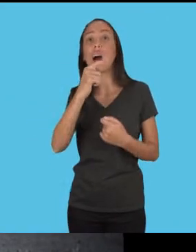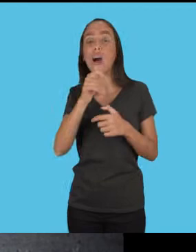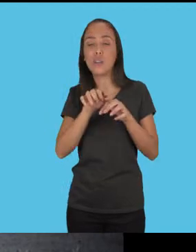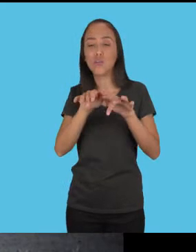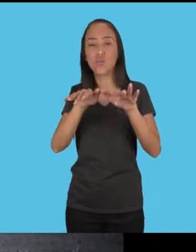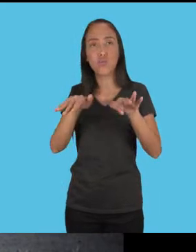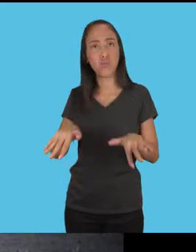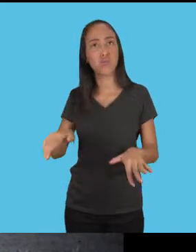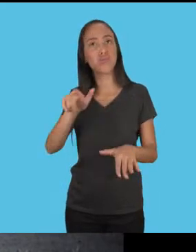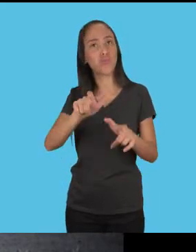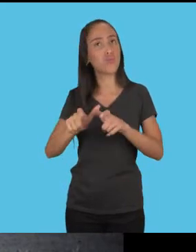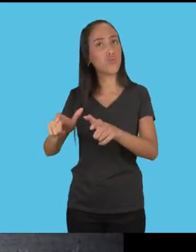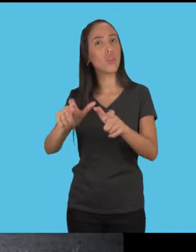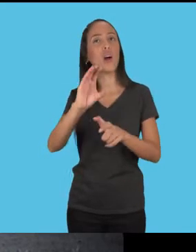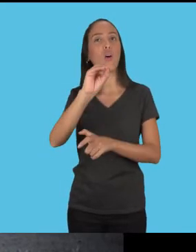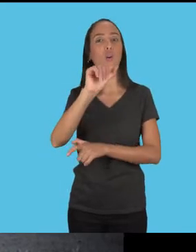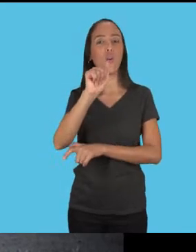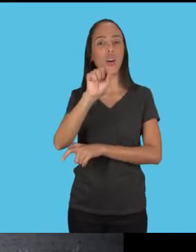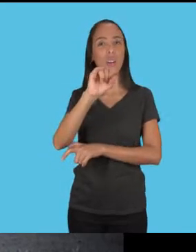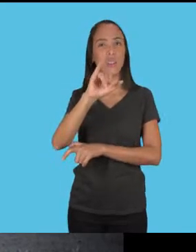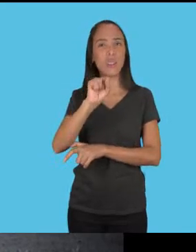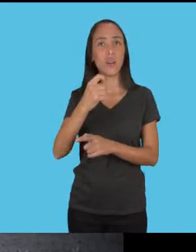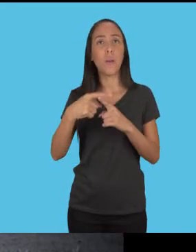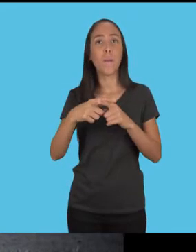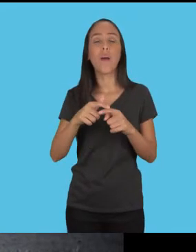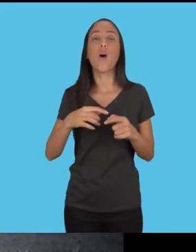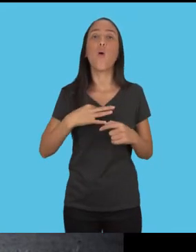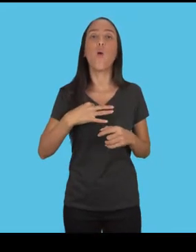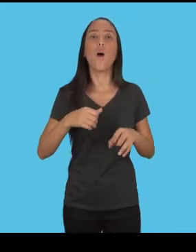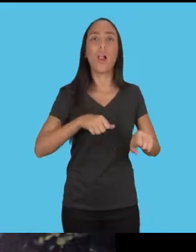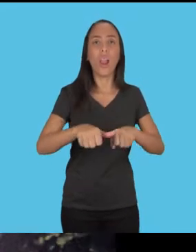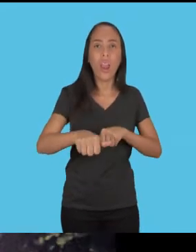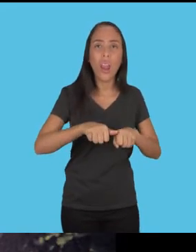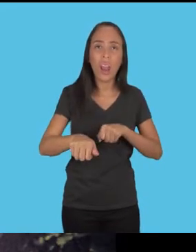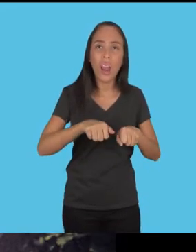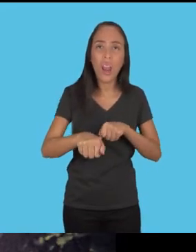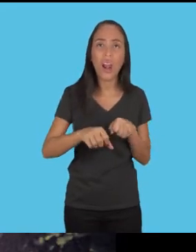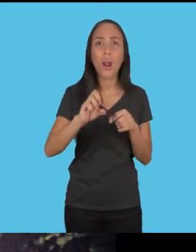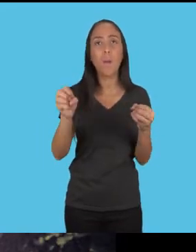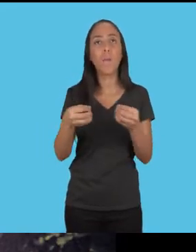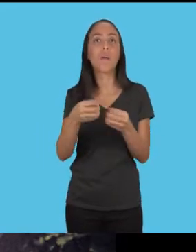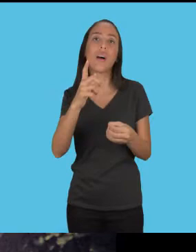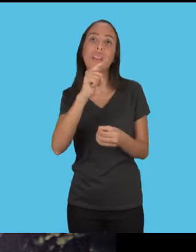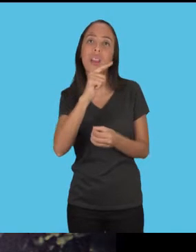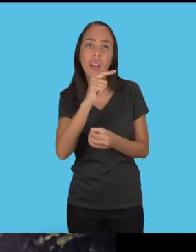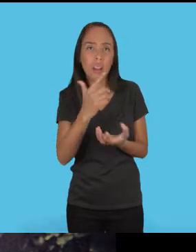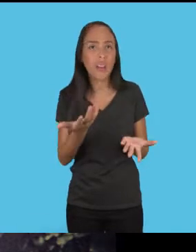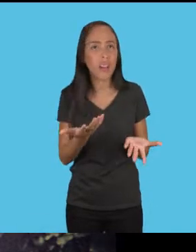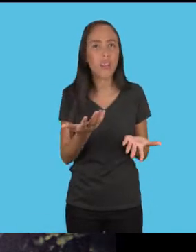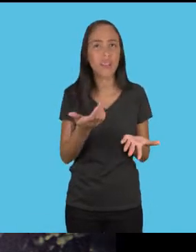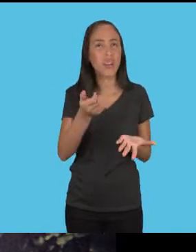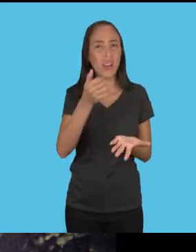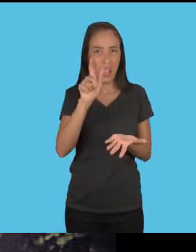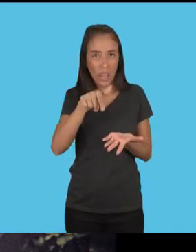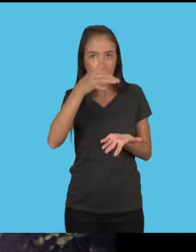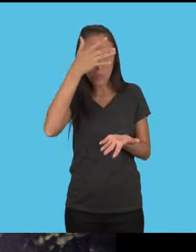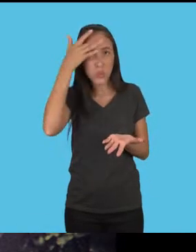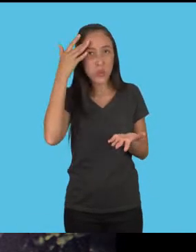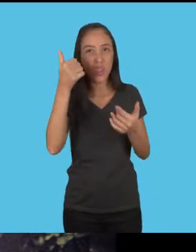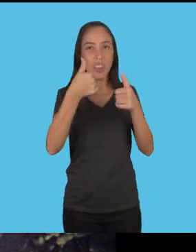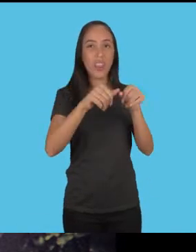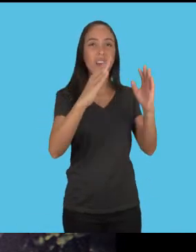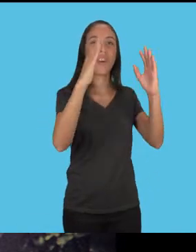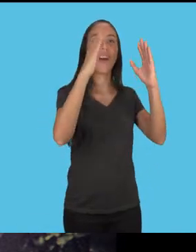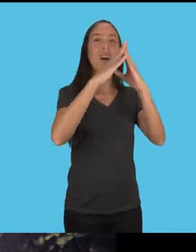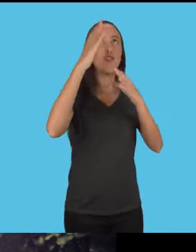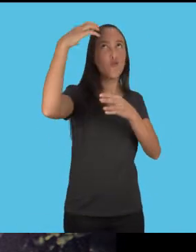oásis, que iam lavar roupa dentro d'água ou à beira d'água. Não era quem estava com água encanada